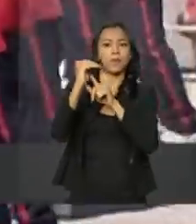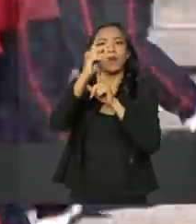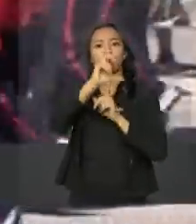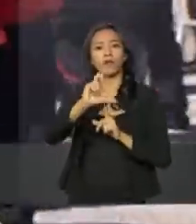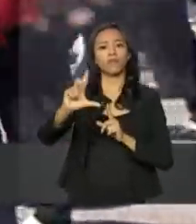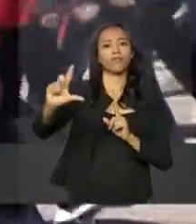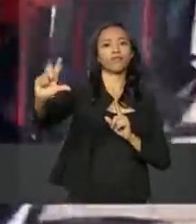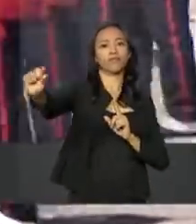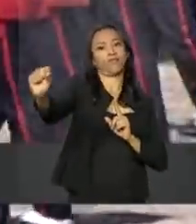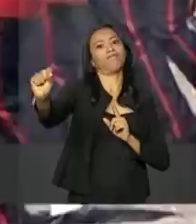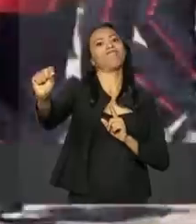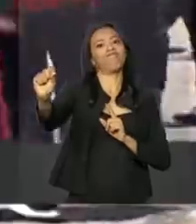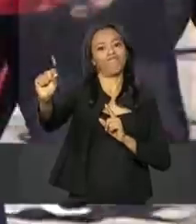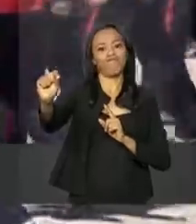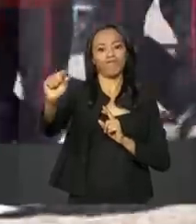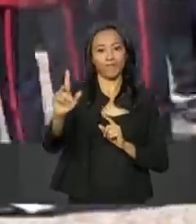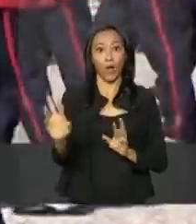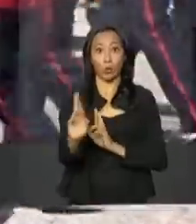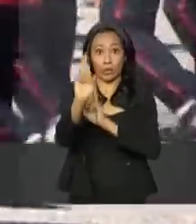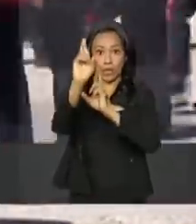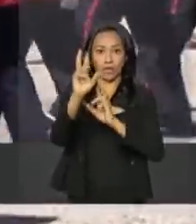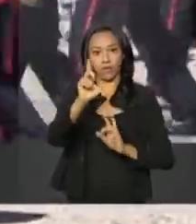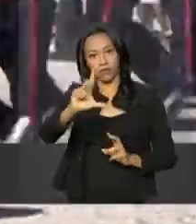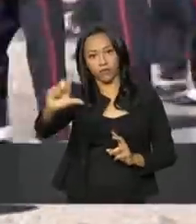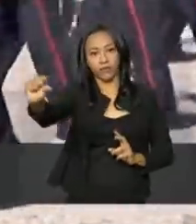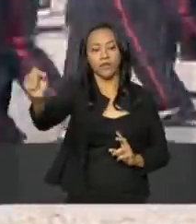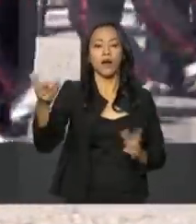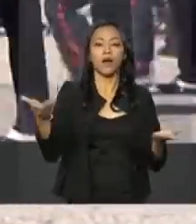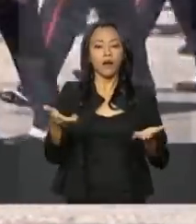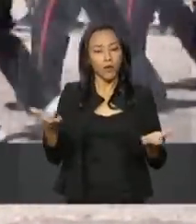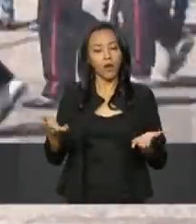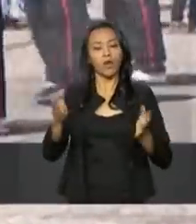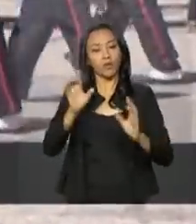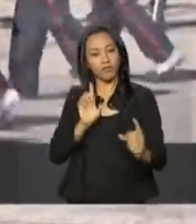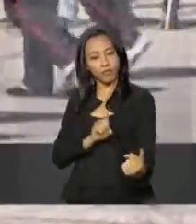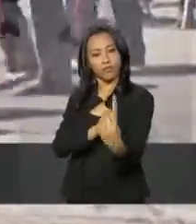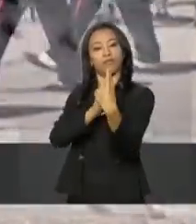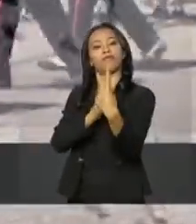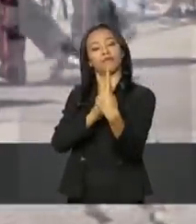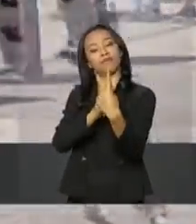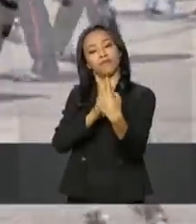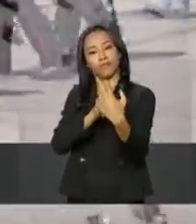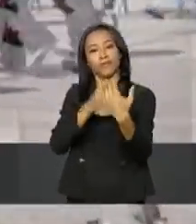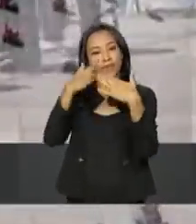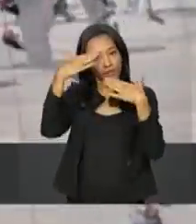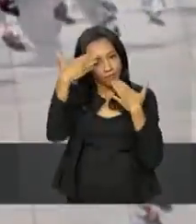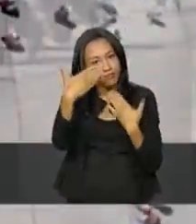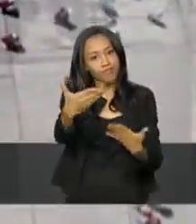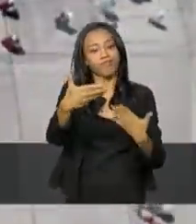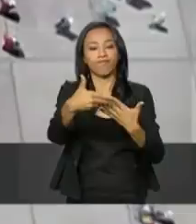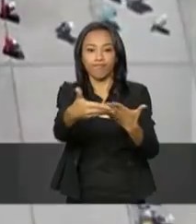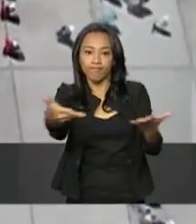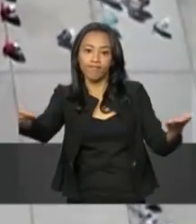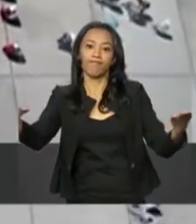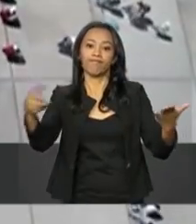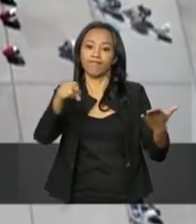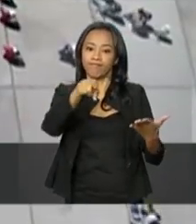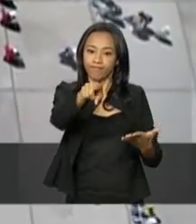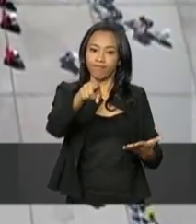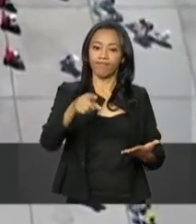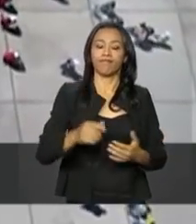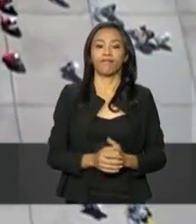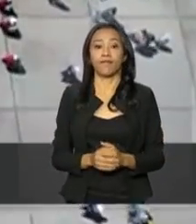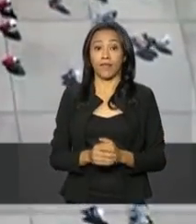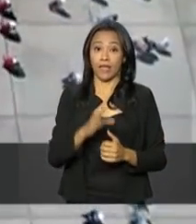recinto. Isso, agora a gente vai ter a cerimônia de despedida da autoridade que presidiu a cerimônia, o almirante de esquadra Ilques Barbosa